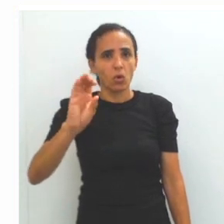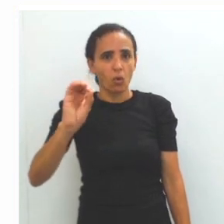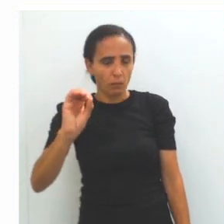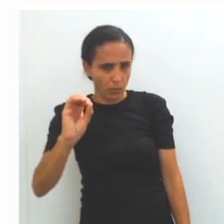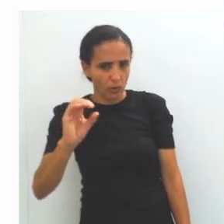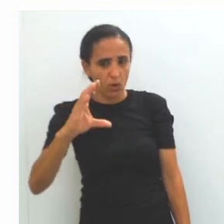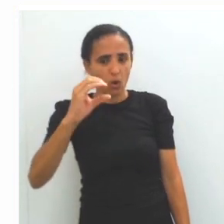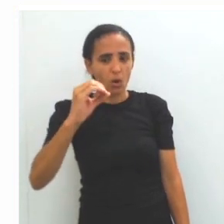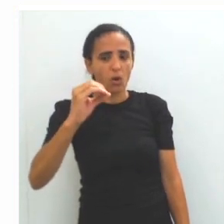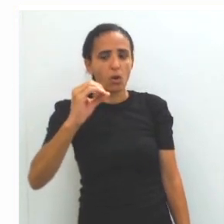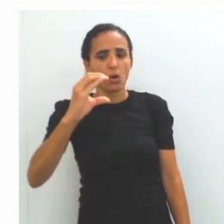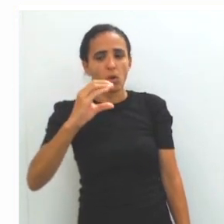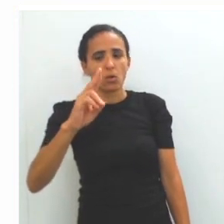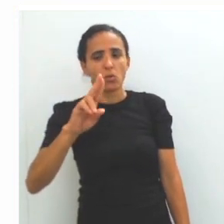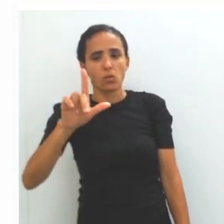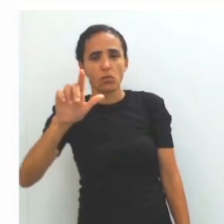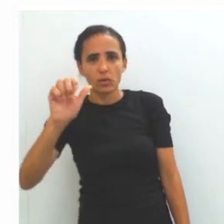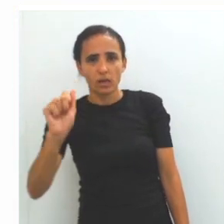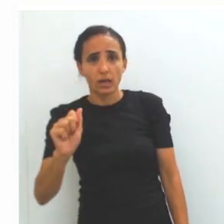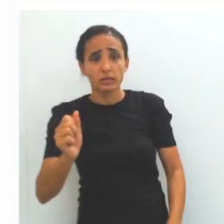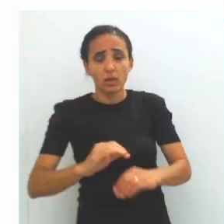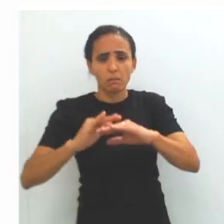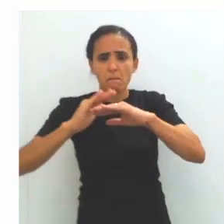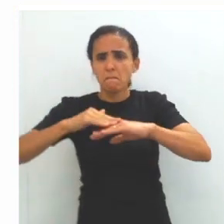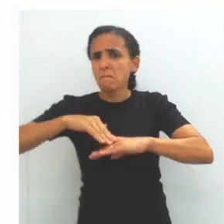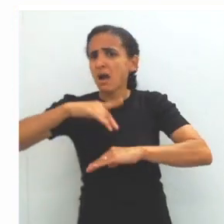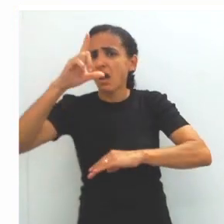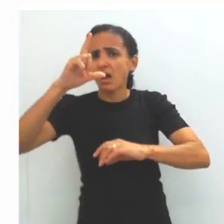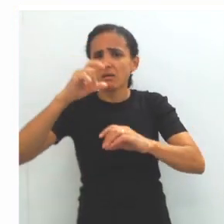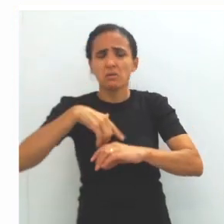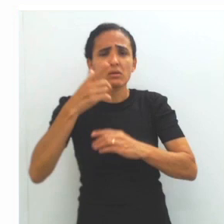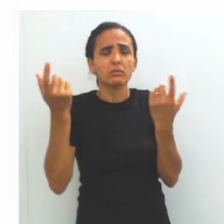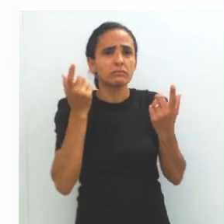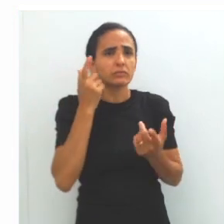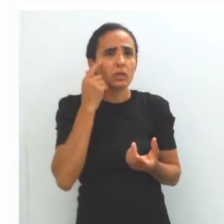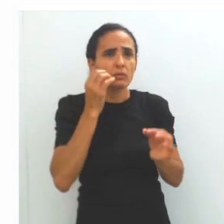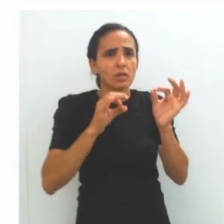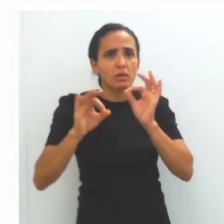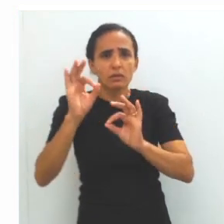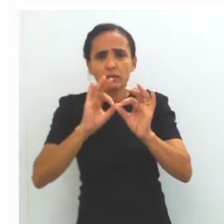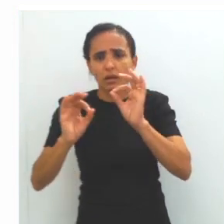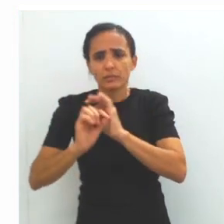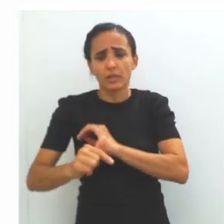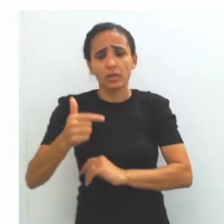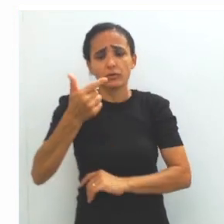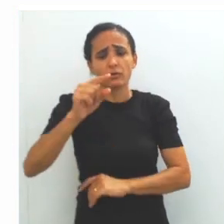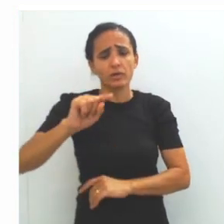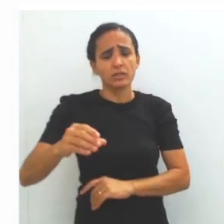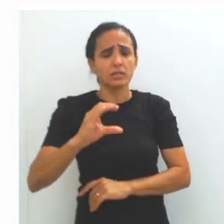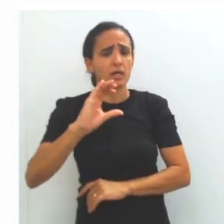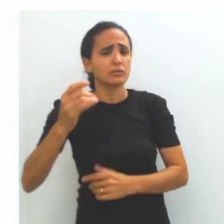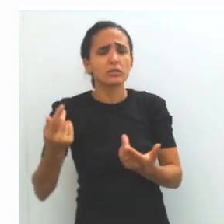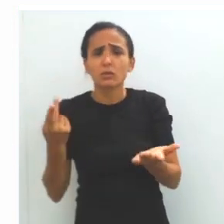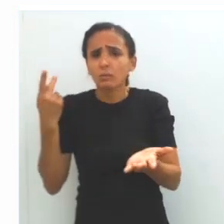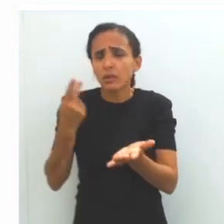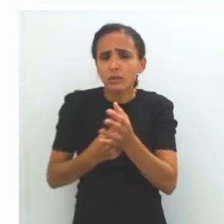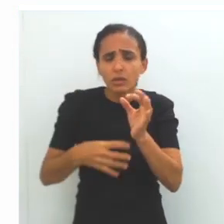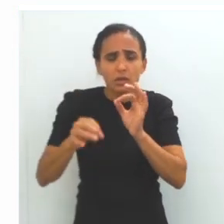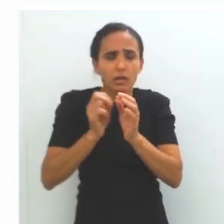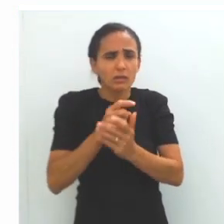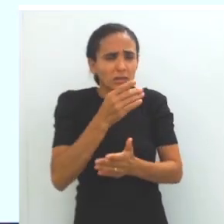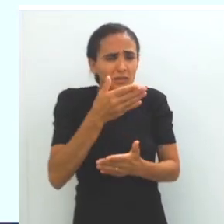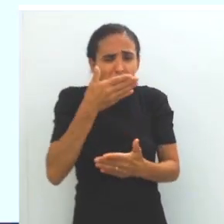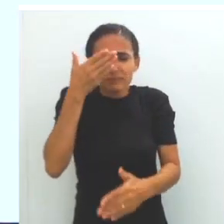ocular, a bolinha do olho, é maior do que o normal. Ela tem cerca de 2,5